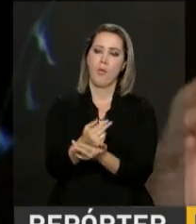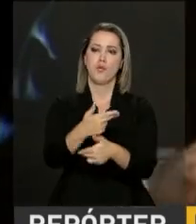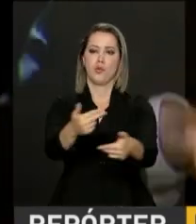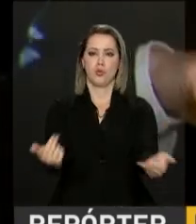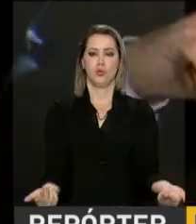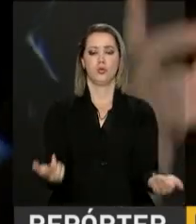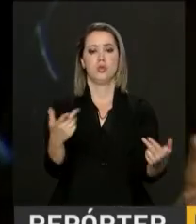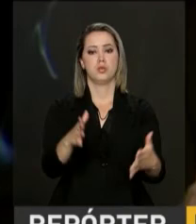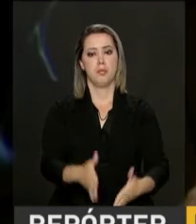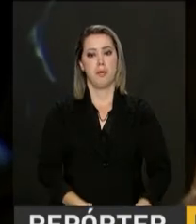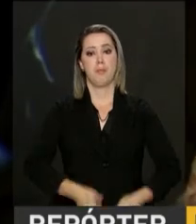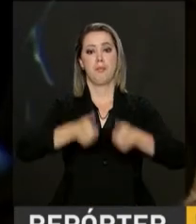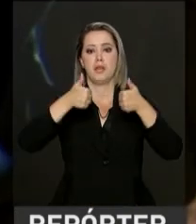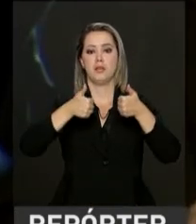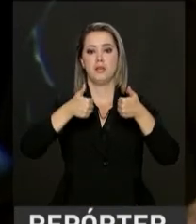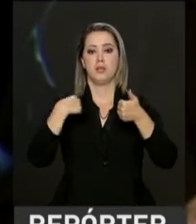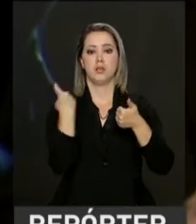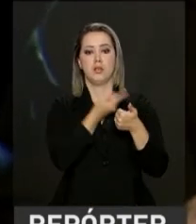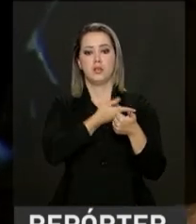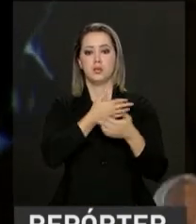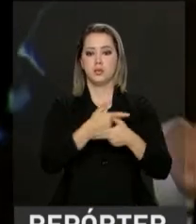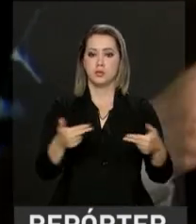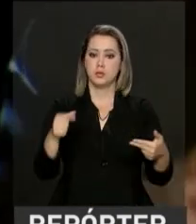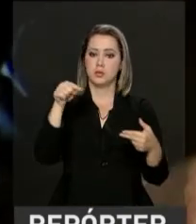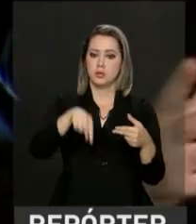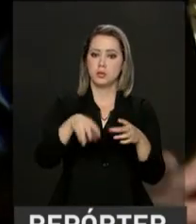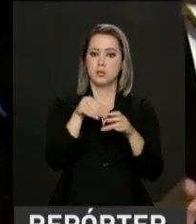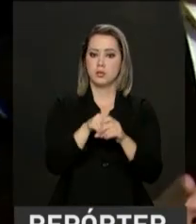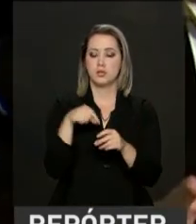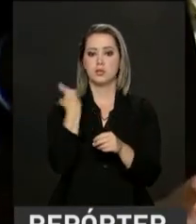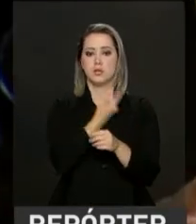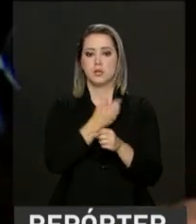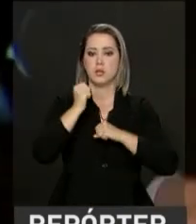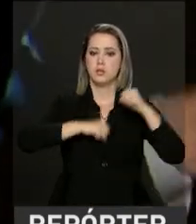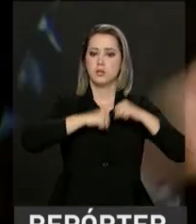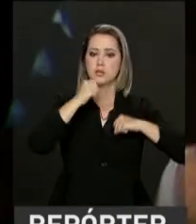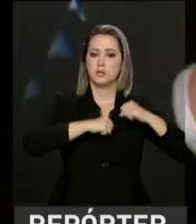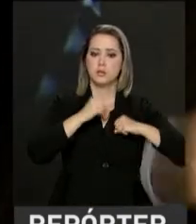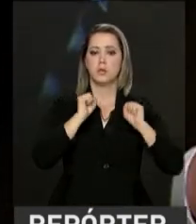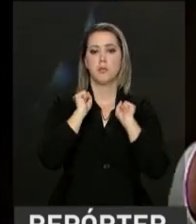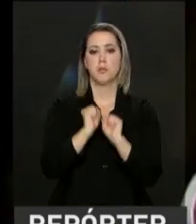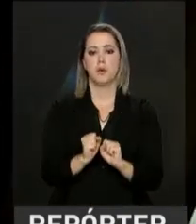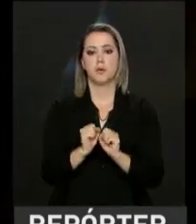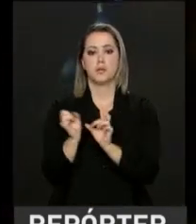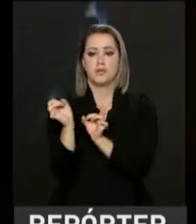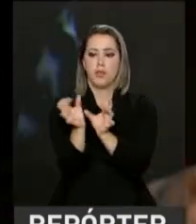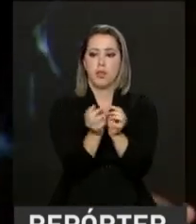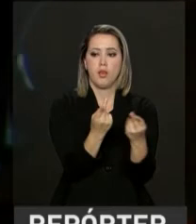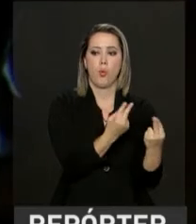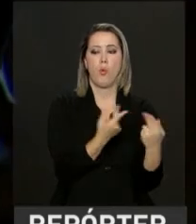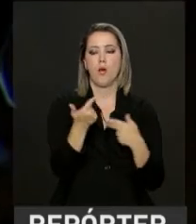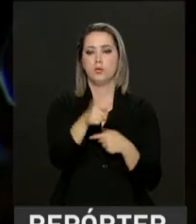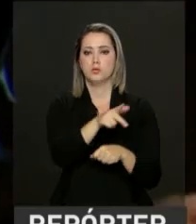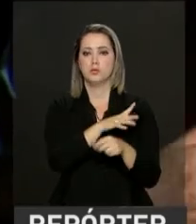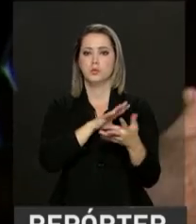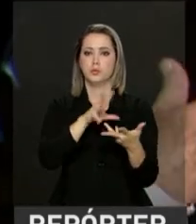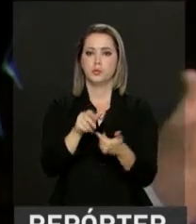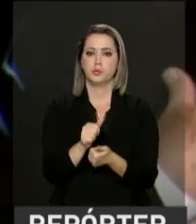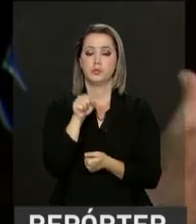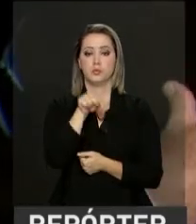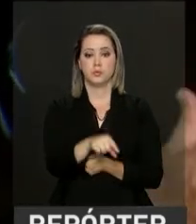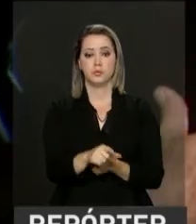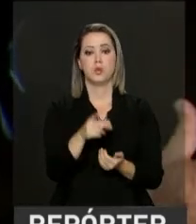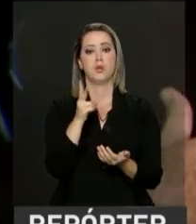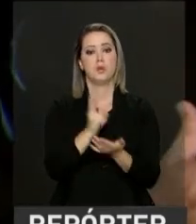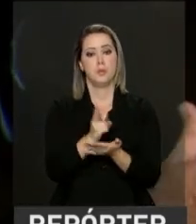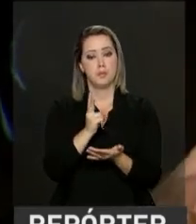produtos para melhorar a qualidade dos nossos produtos e para fazer com que as nossas fábricas sejam tão competitivas quanto o resto do mundo. Então, ainda